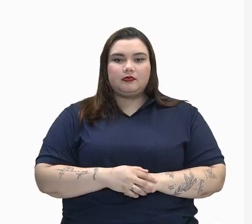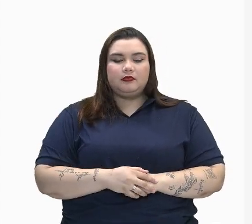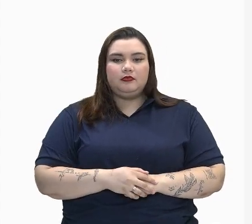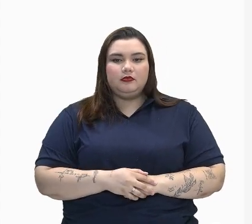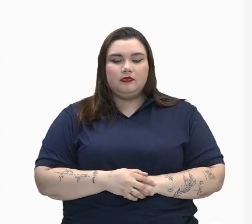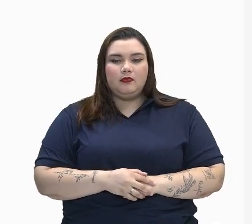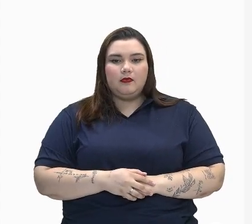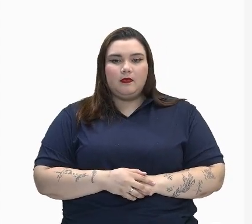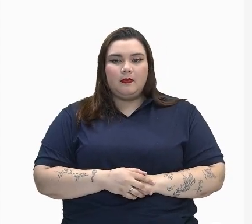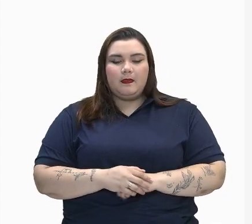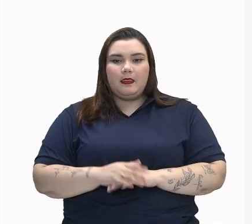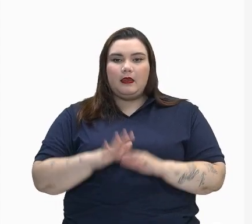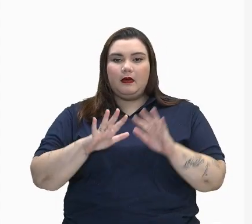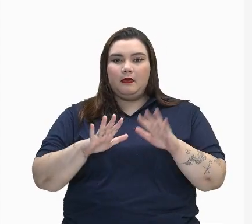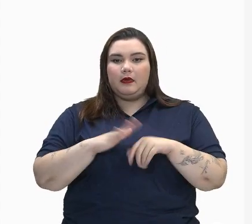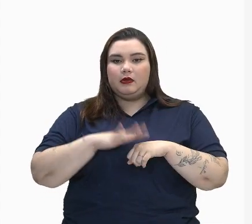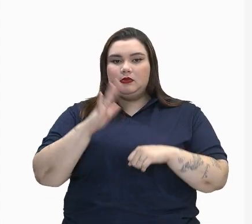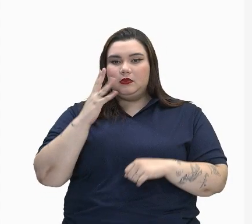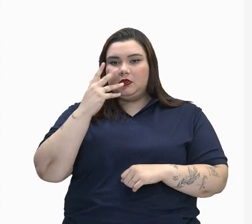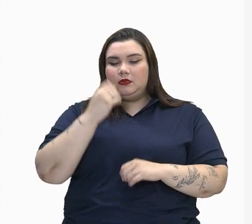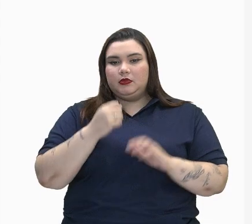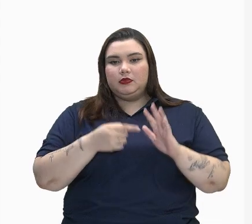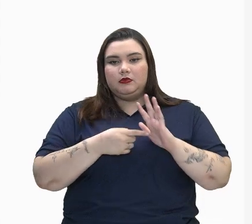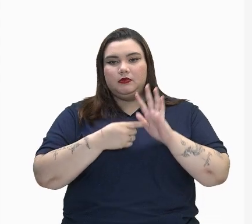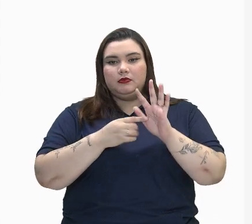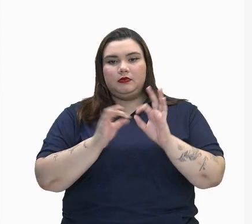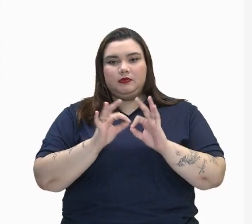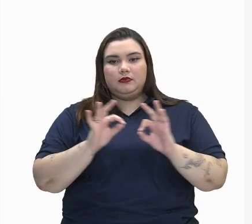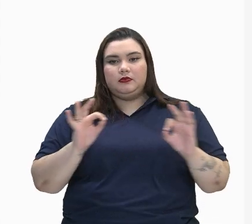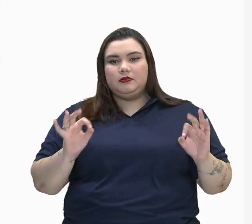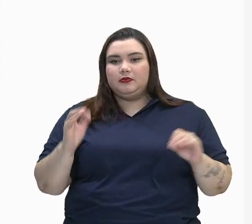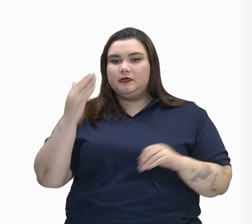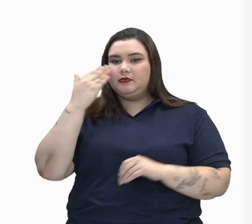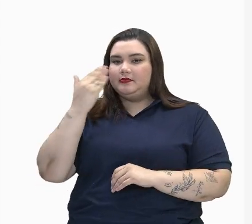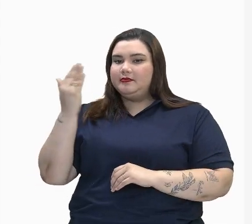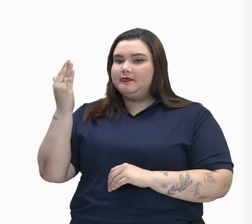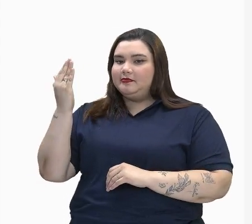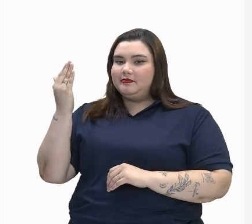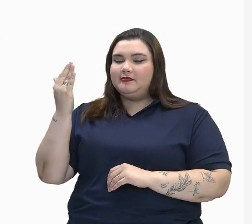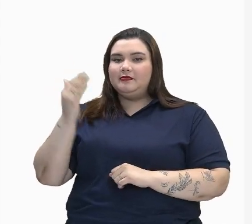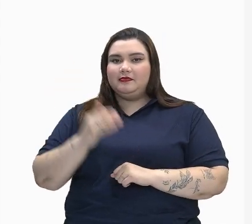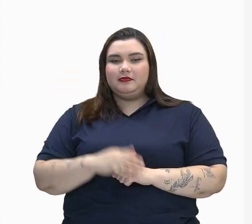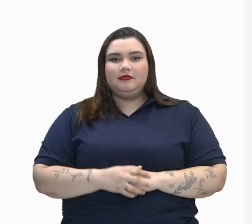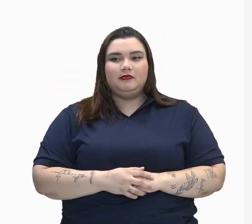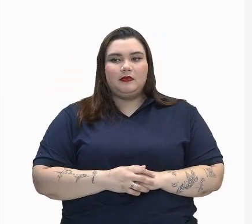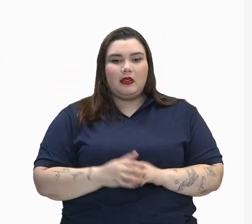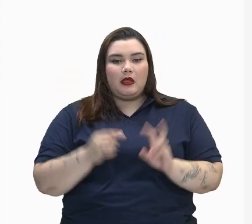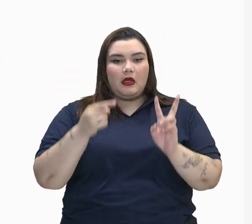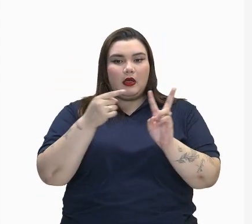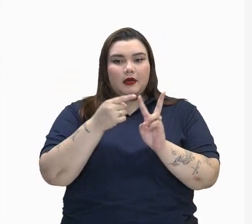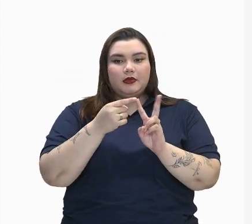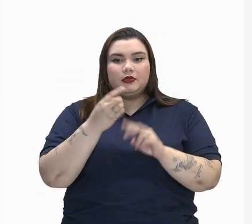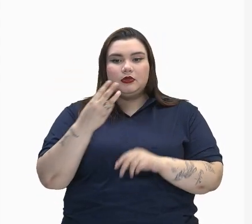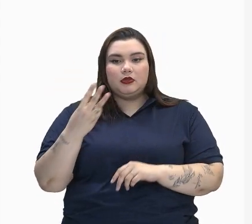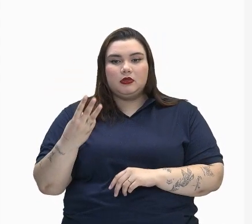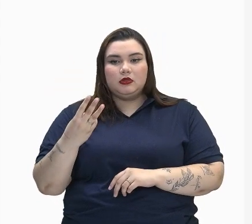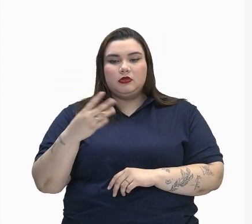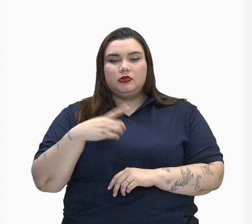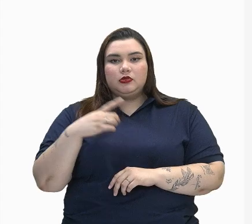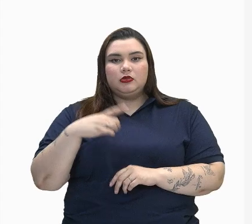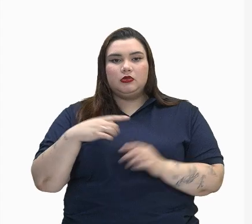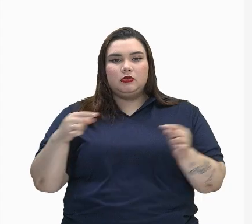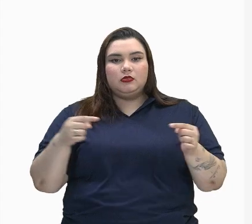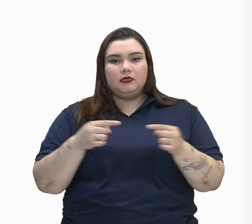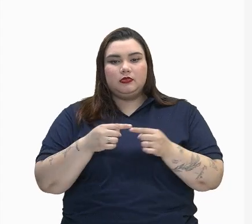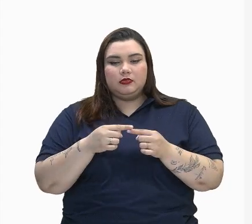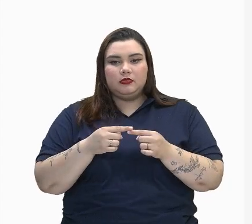uma forma estética mais bonita, vamos mostrar aqui para vocês, então. Tá aí, ó, a raiz de 3, localizado, tá, de